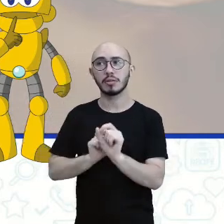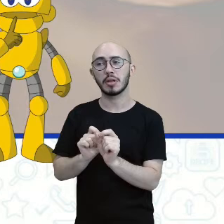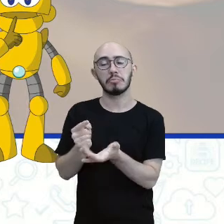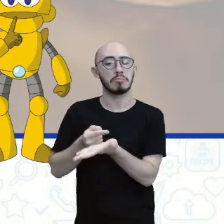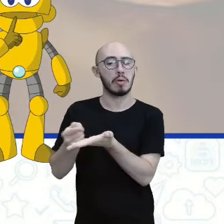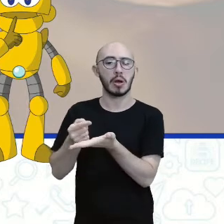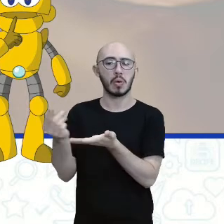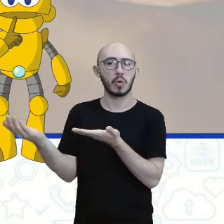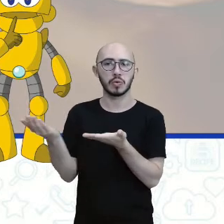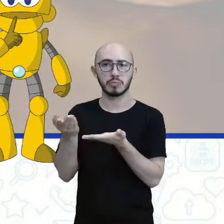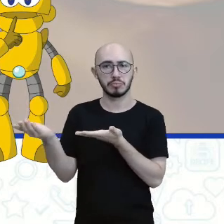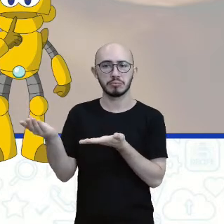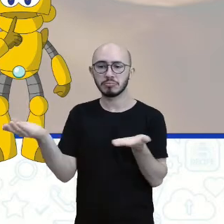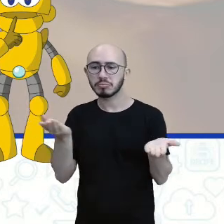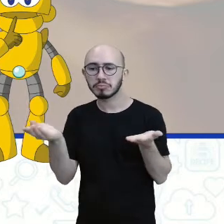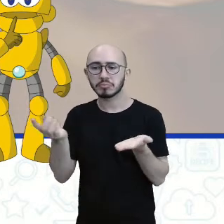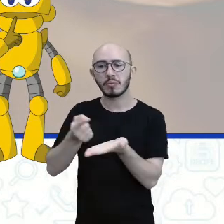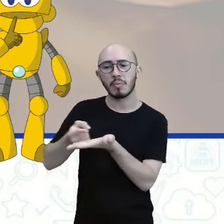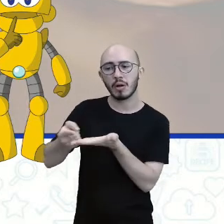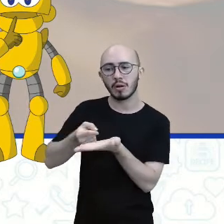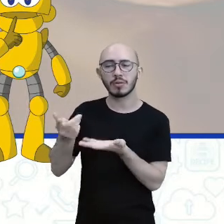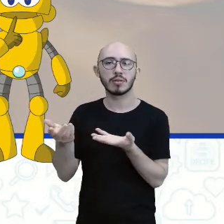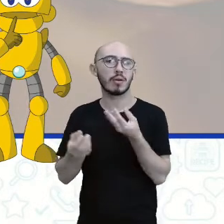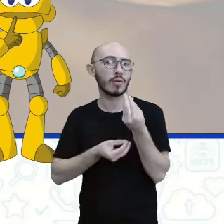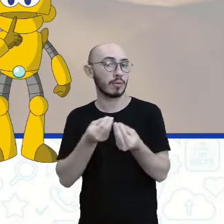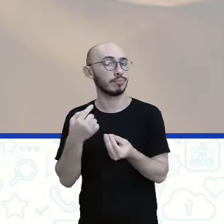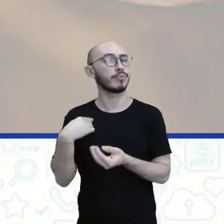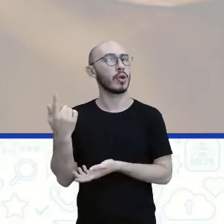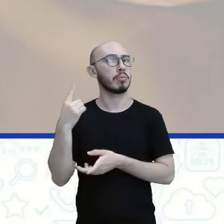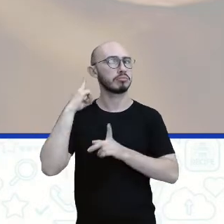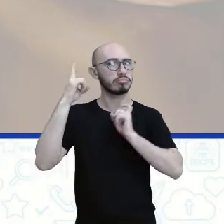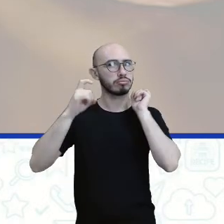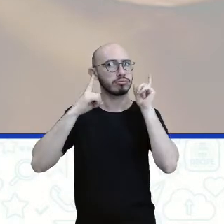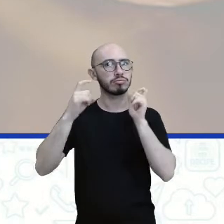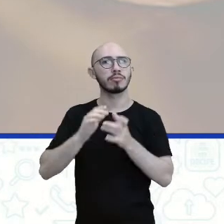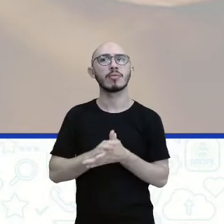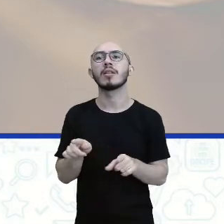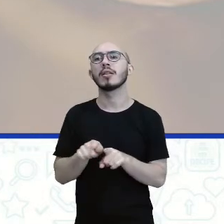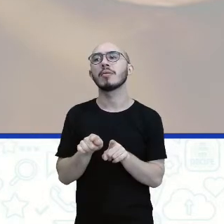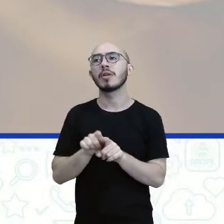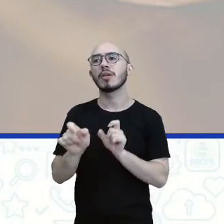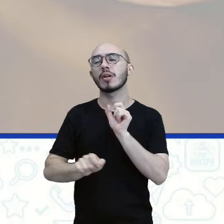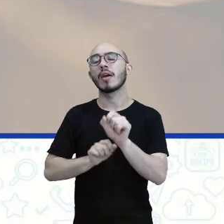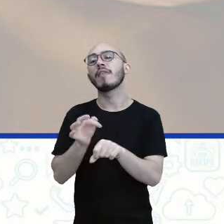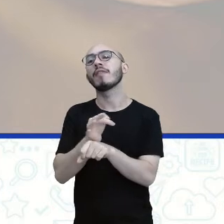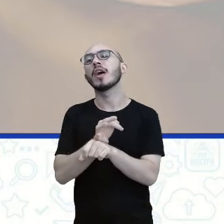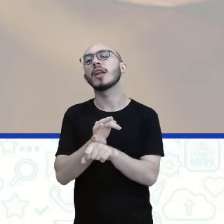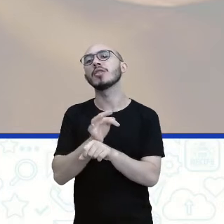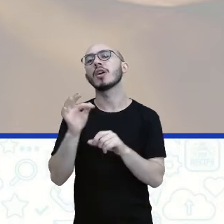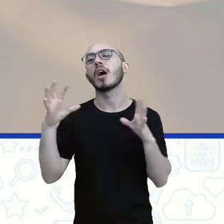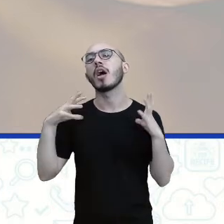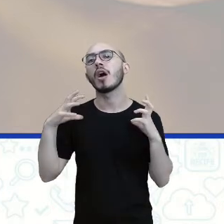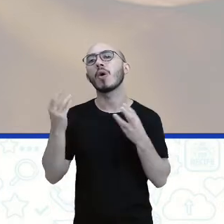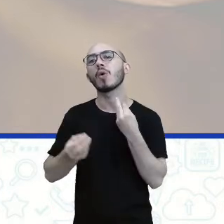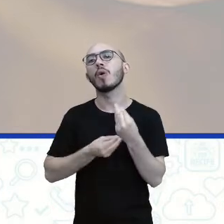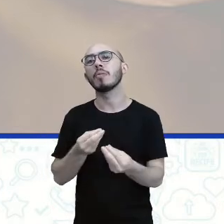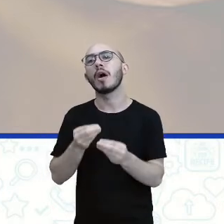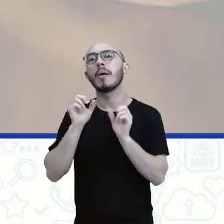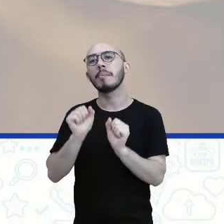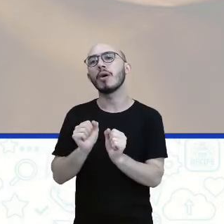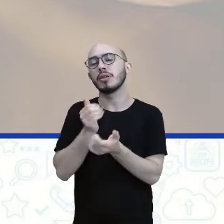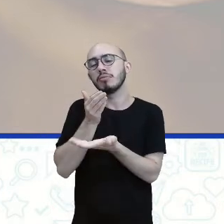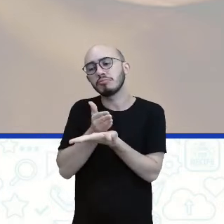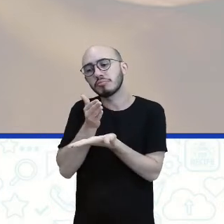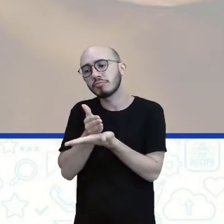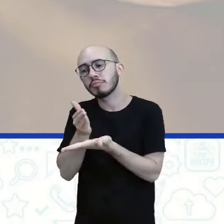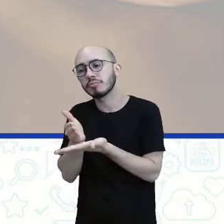poderia acabar o trabalho, isso aí para mim é uma coisa preocupante. Outra coisa, né, as férias elas passaram a ser fracionadas, podem ser